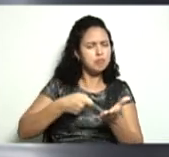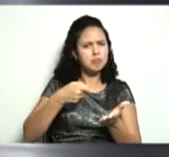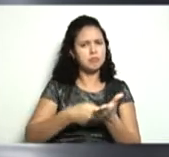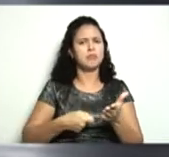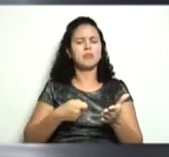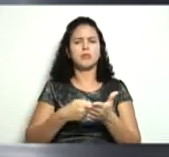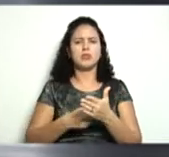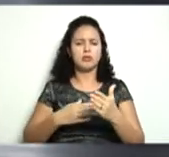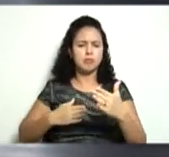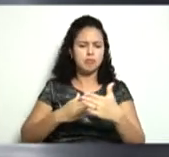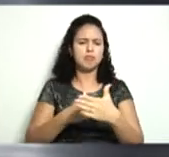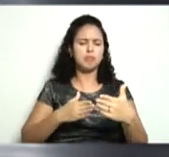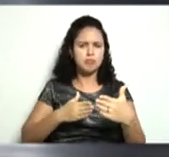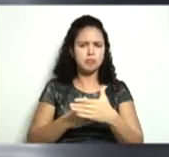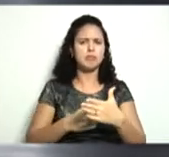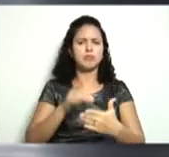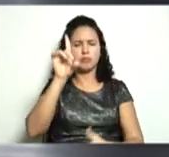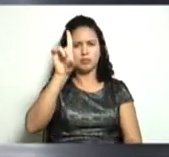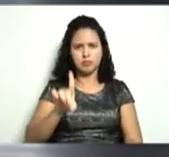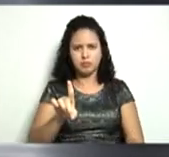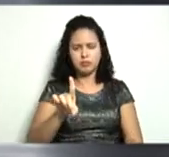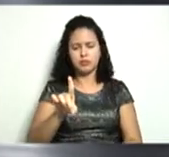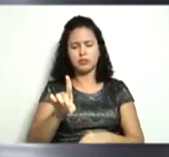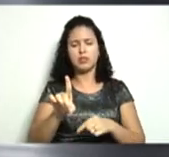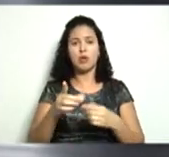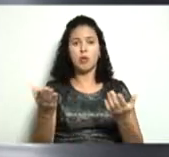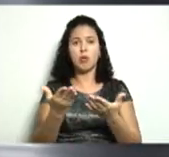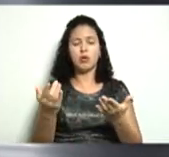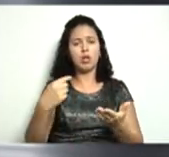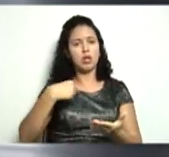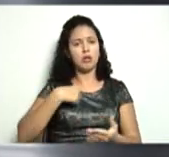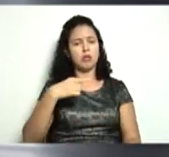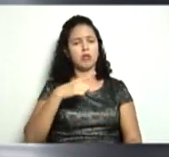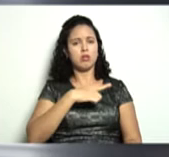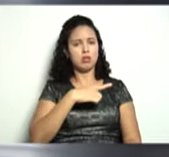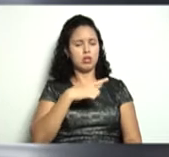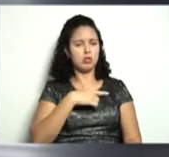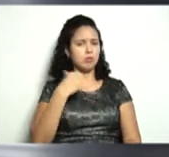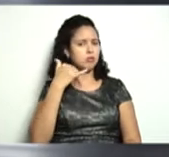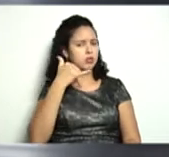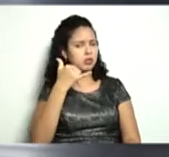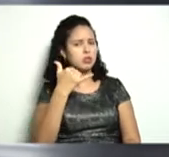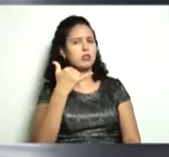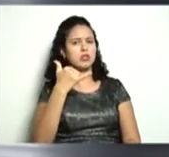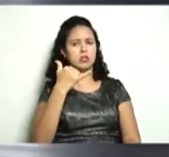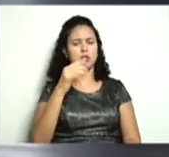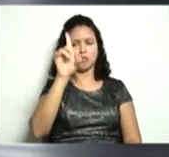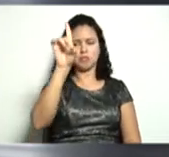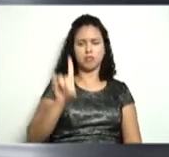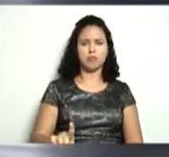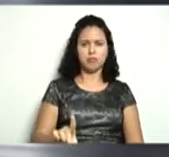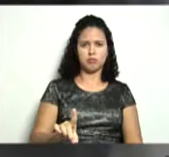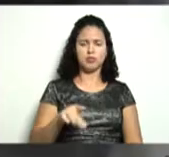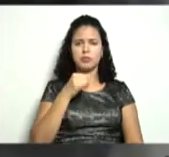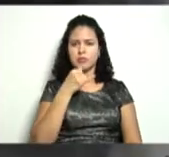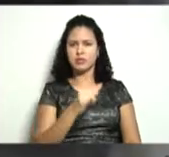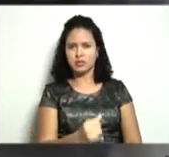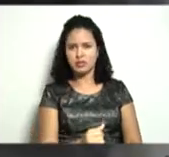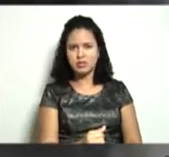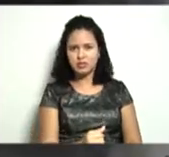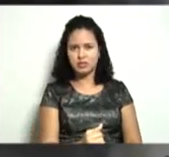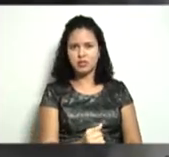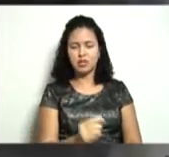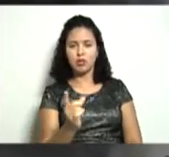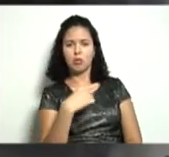de uma empresa, de uma distribuidora. Hoje eu tenho o celular do presidente da Sertágio, né, de energia, e quando a